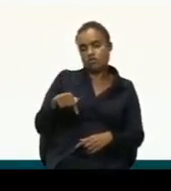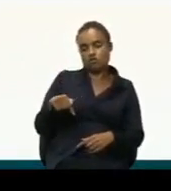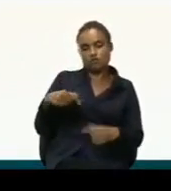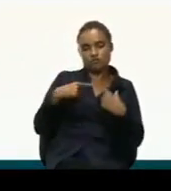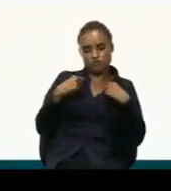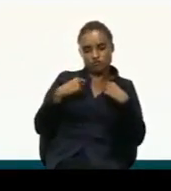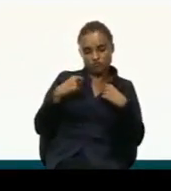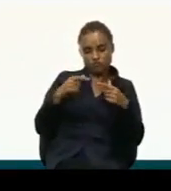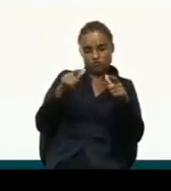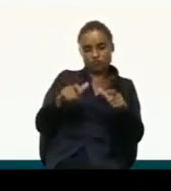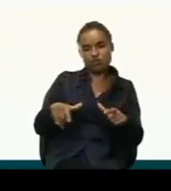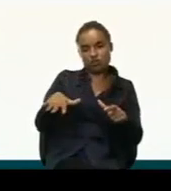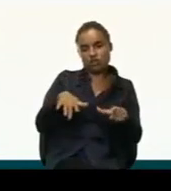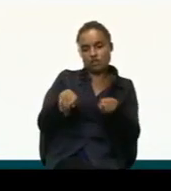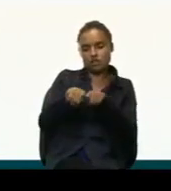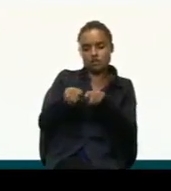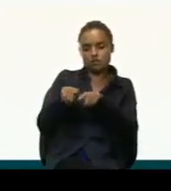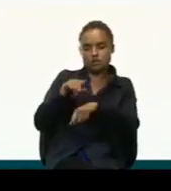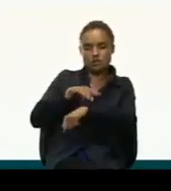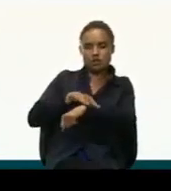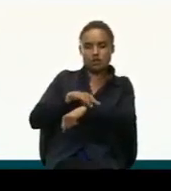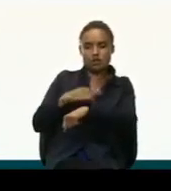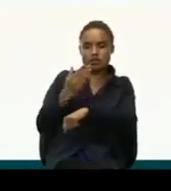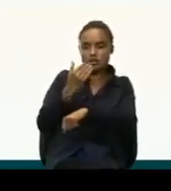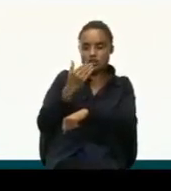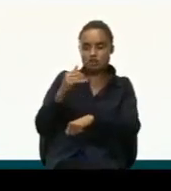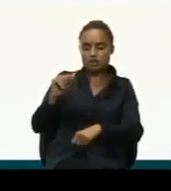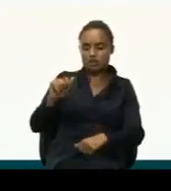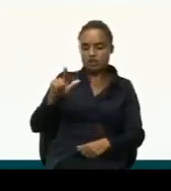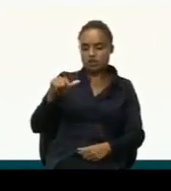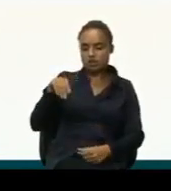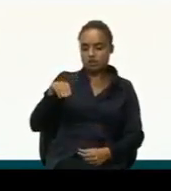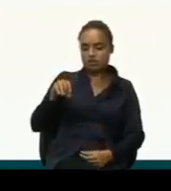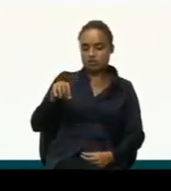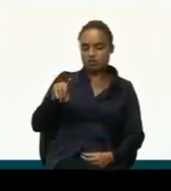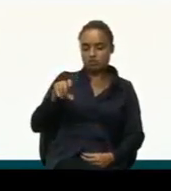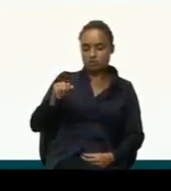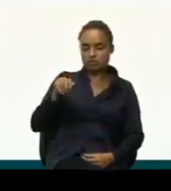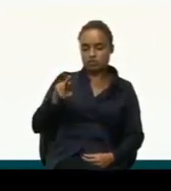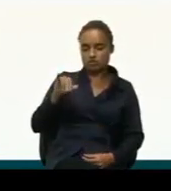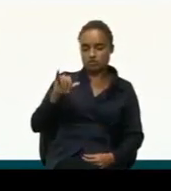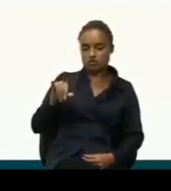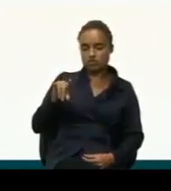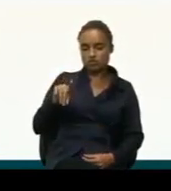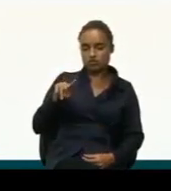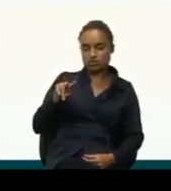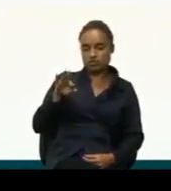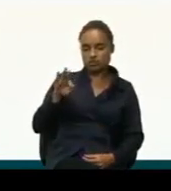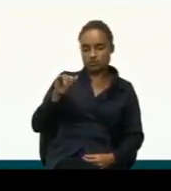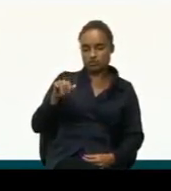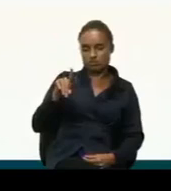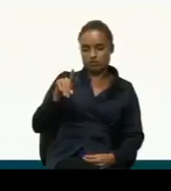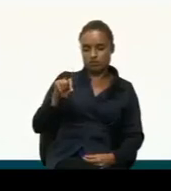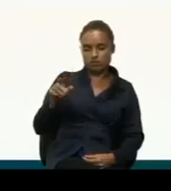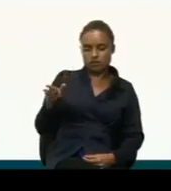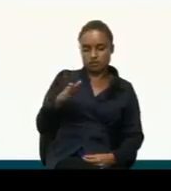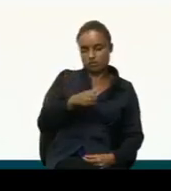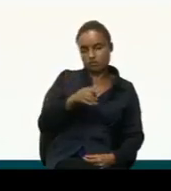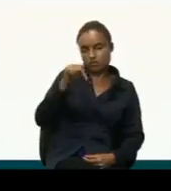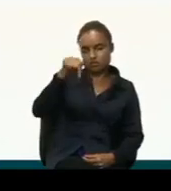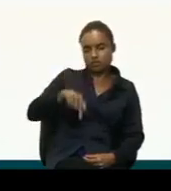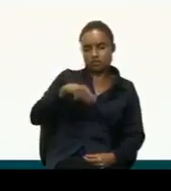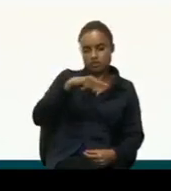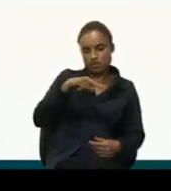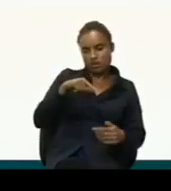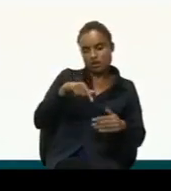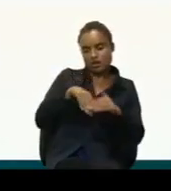vestiário e refeitório, um almoxarifado, a serra de as bancadas de corte, armazenamento